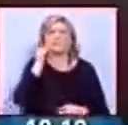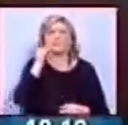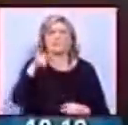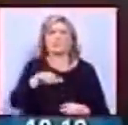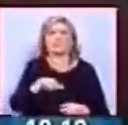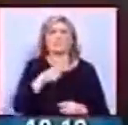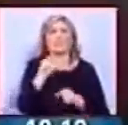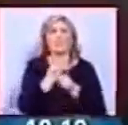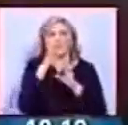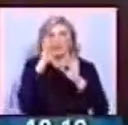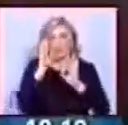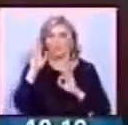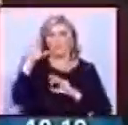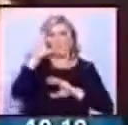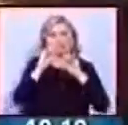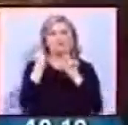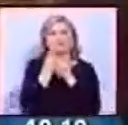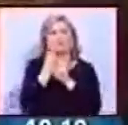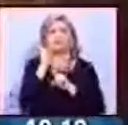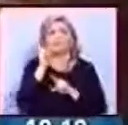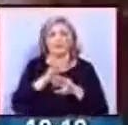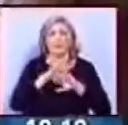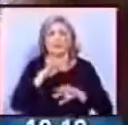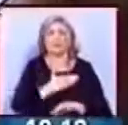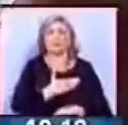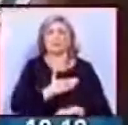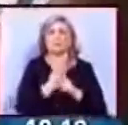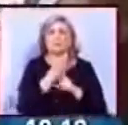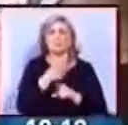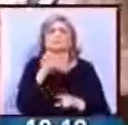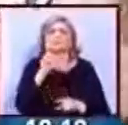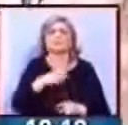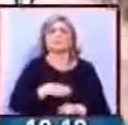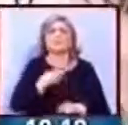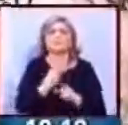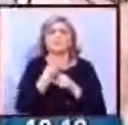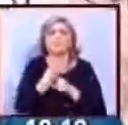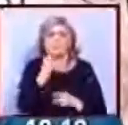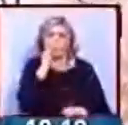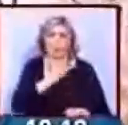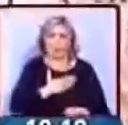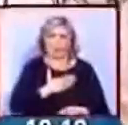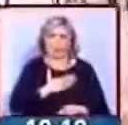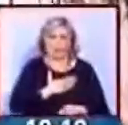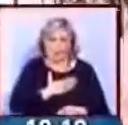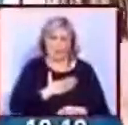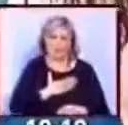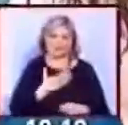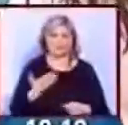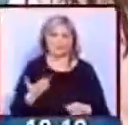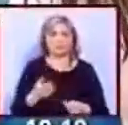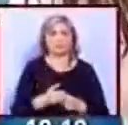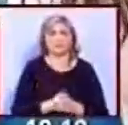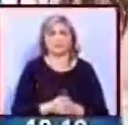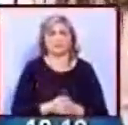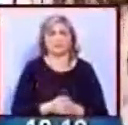ação de formação? O que é que aprendeste sobre o enfarte do miocárdio? Quais são os sintomas? Dor no peito,